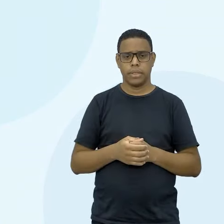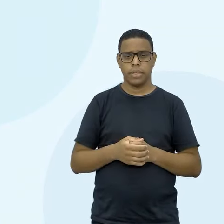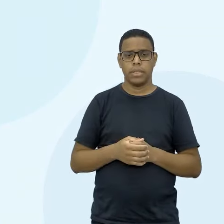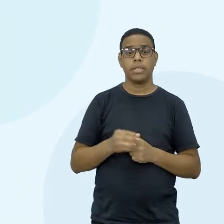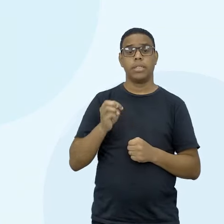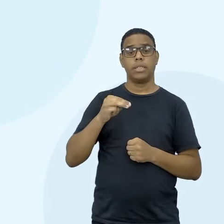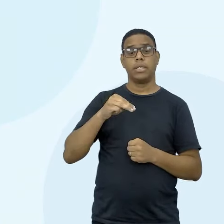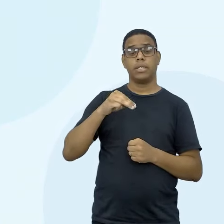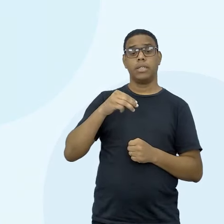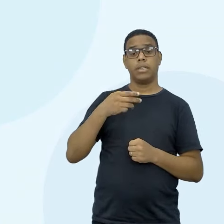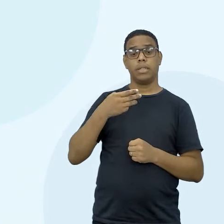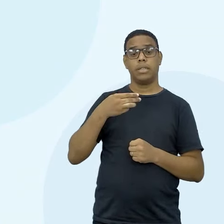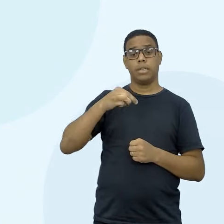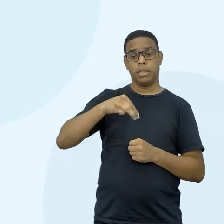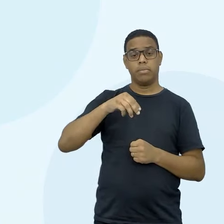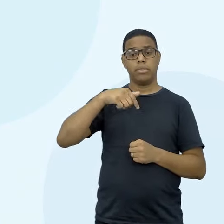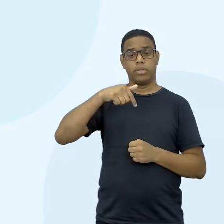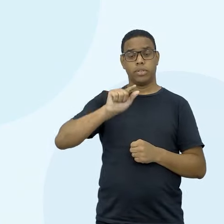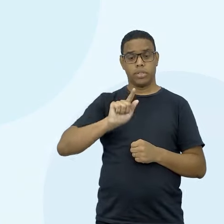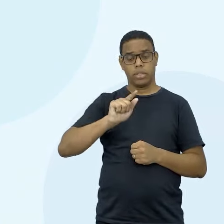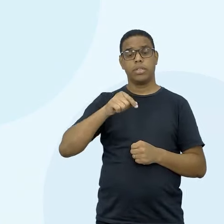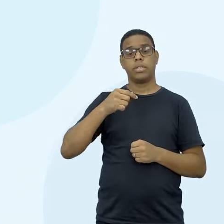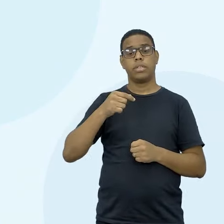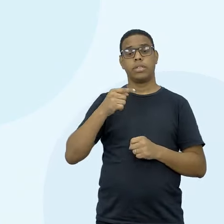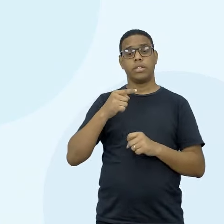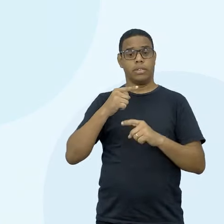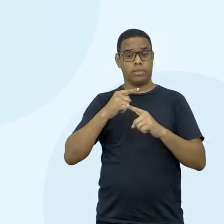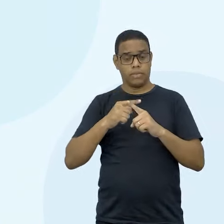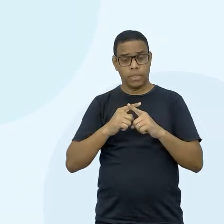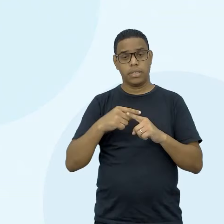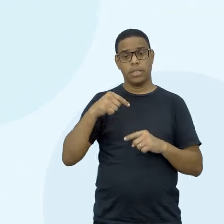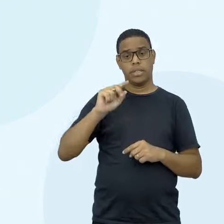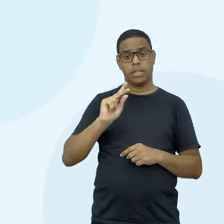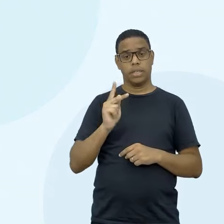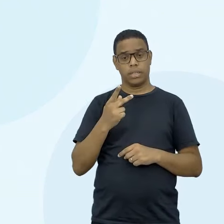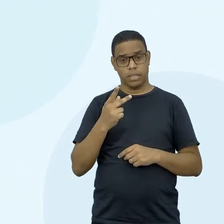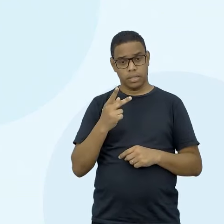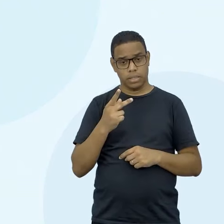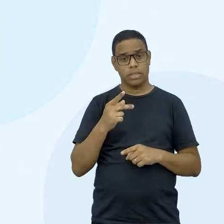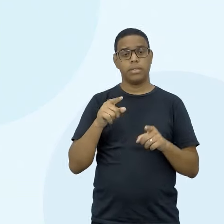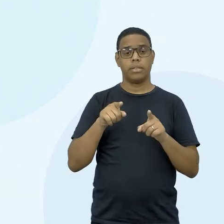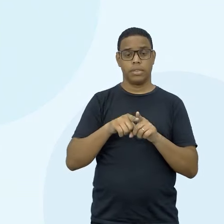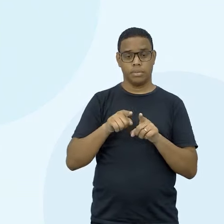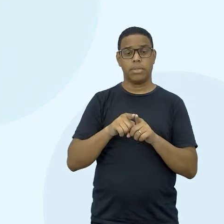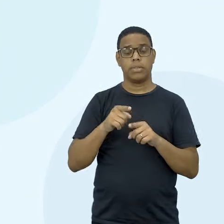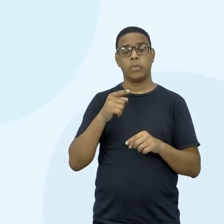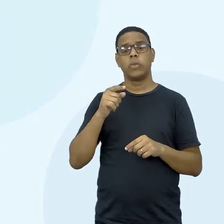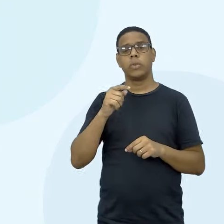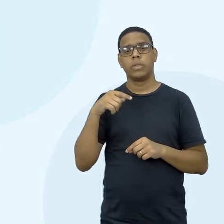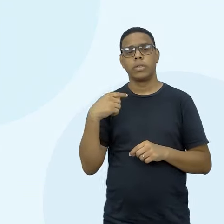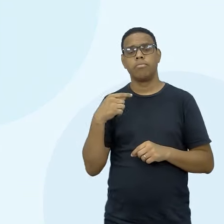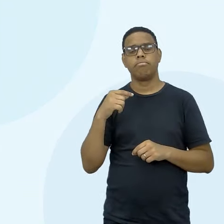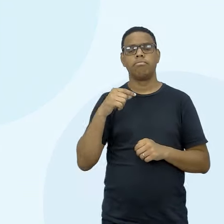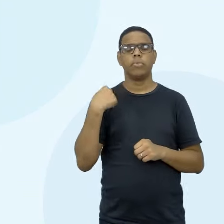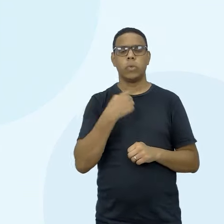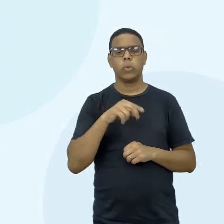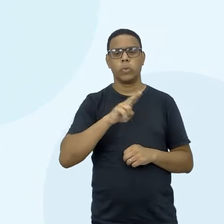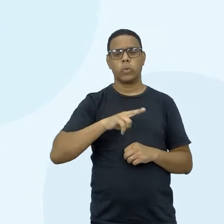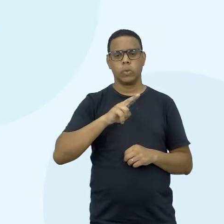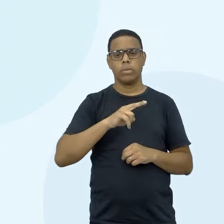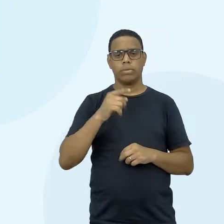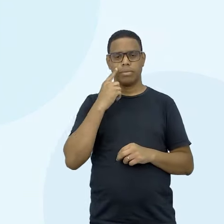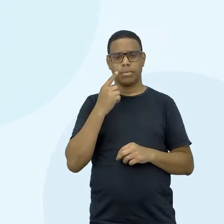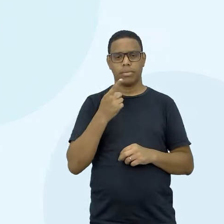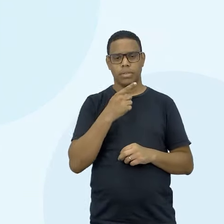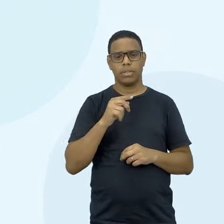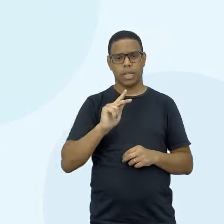massa vezes a aceleração da gravidade e vezes a altura. Geralmente a altura a gente usa aquele símbolo